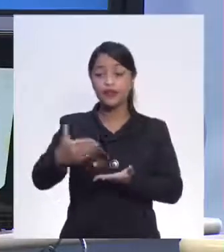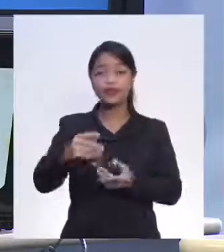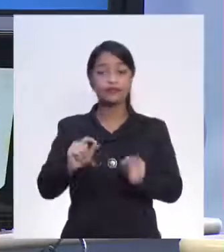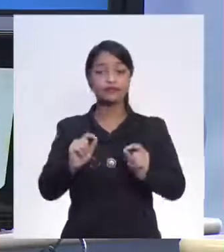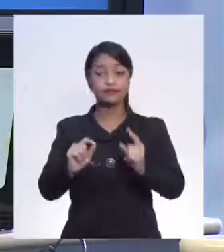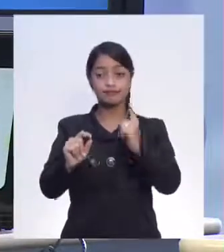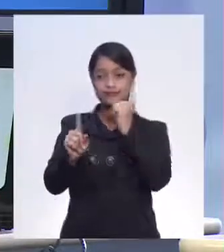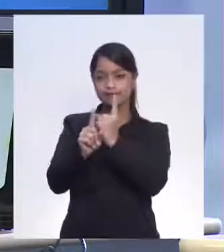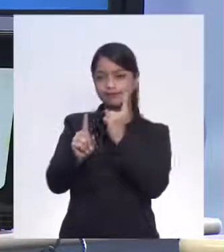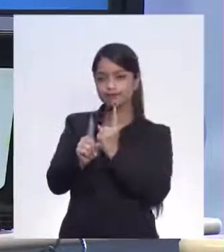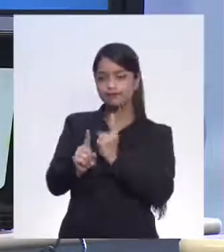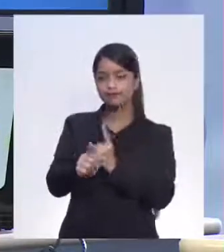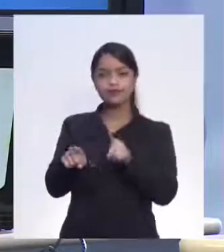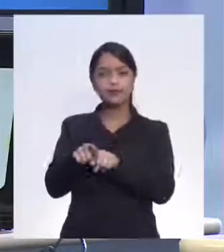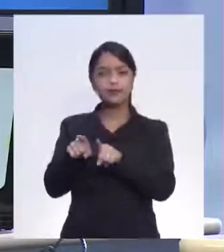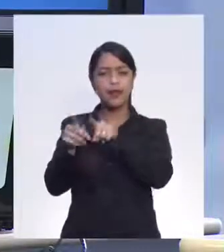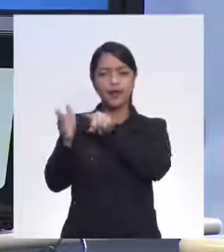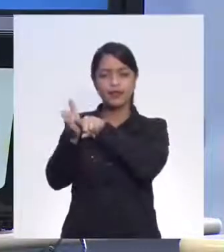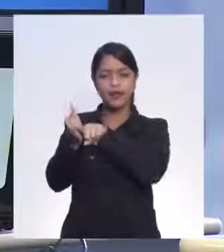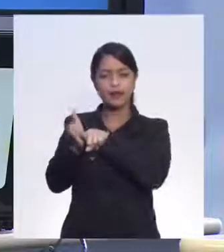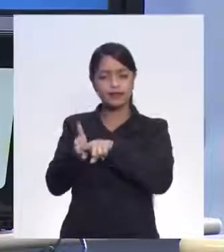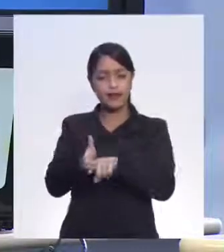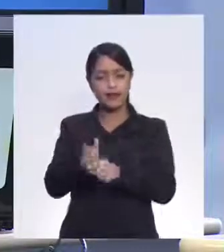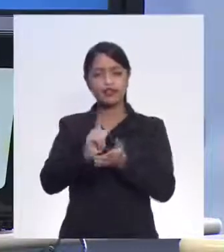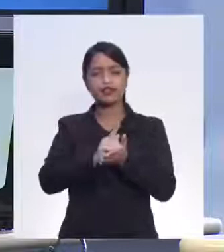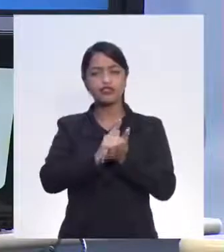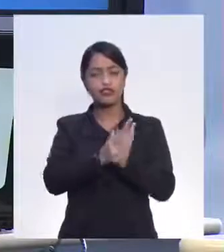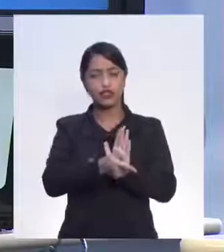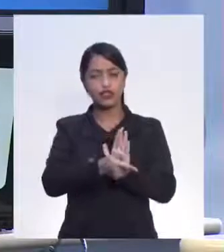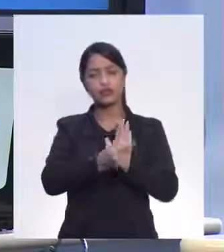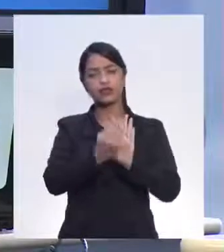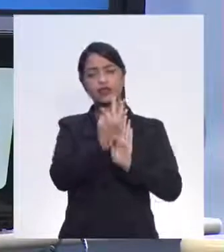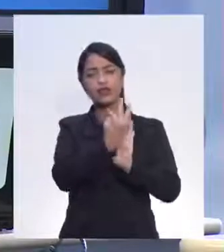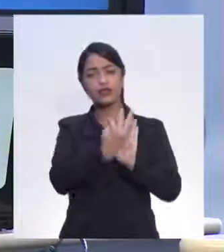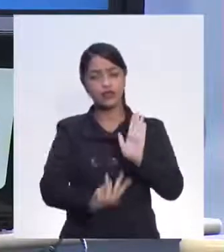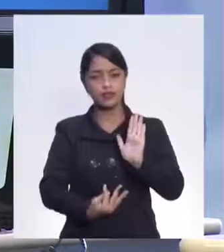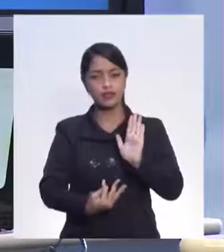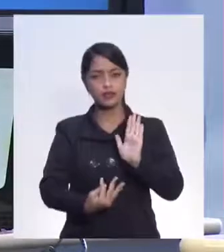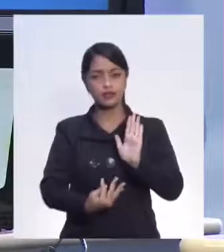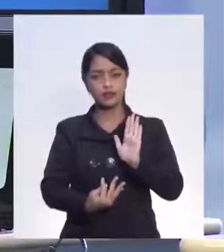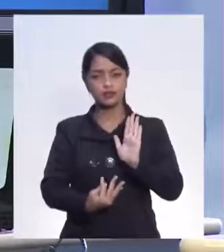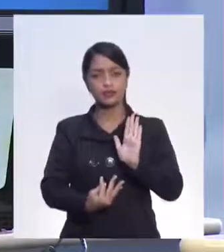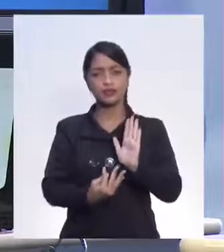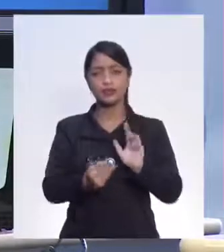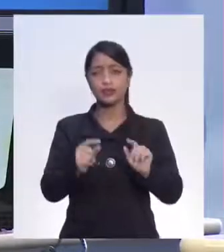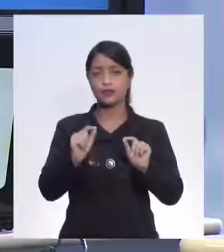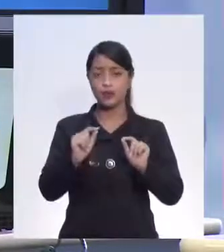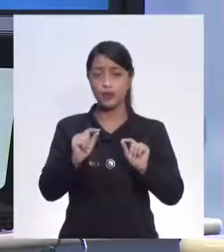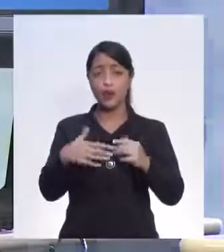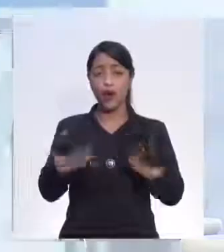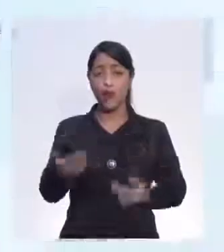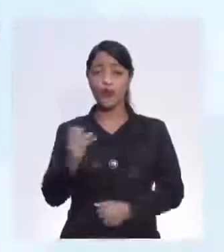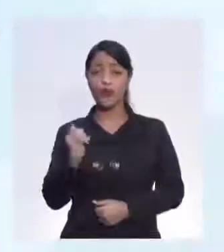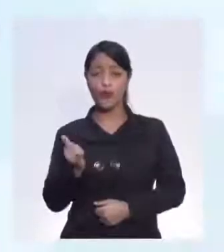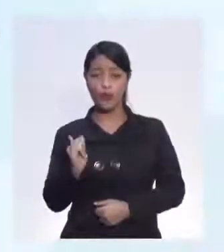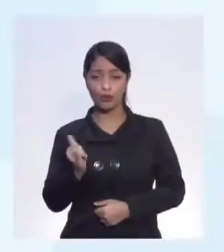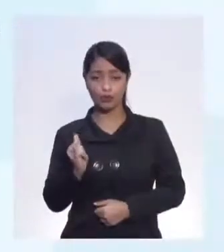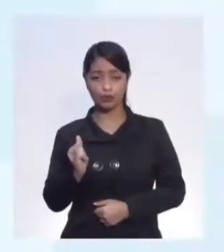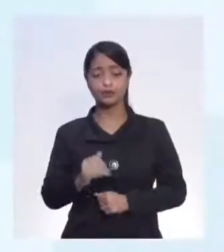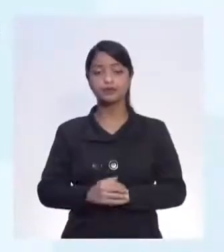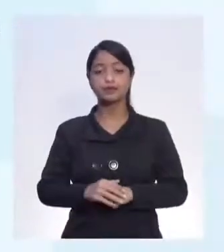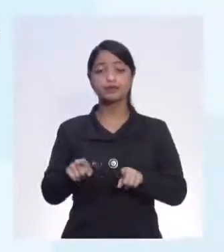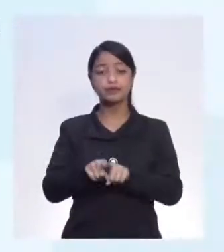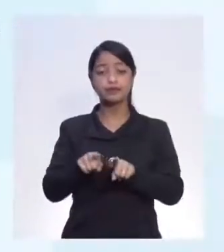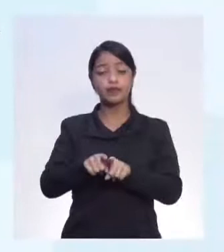identificar e analisar o gênero textual, que não foi completado ali, mas é o gênero textual conto, explorar o